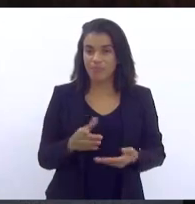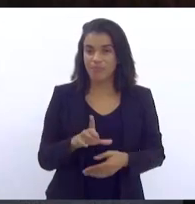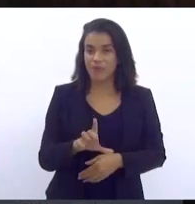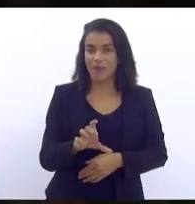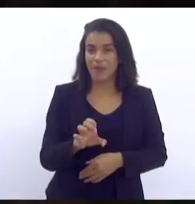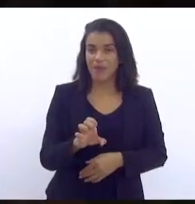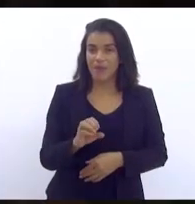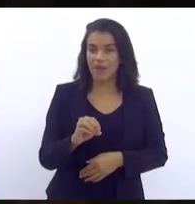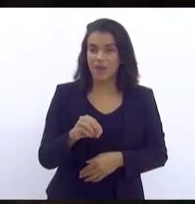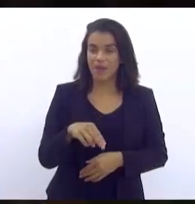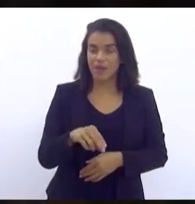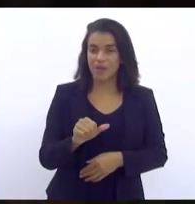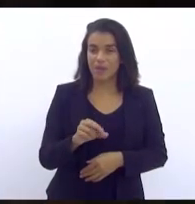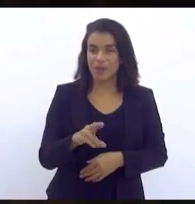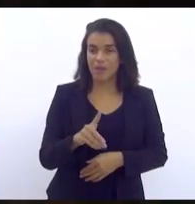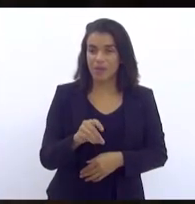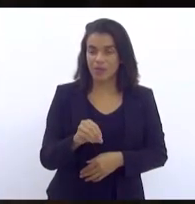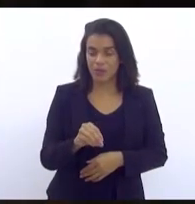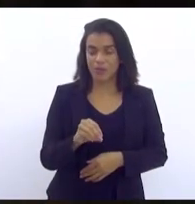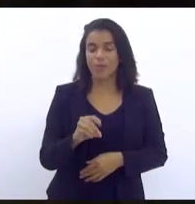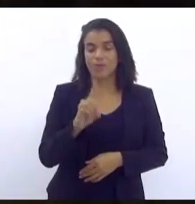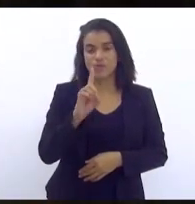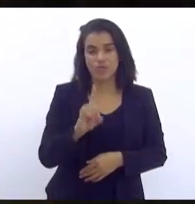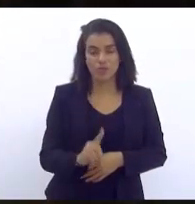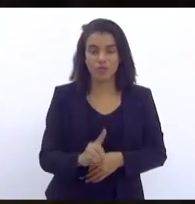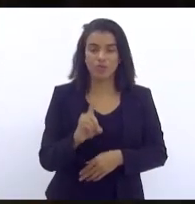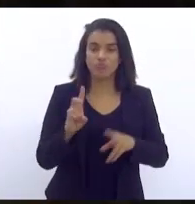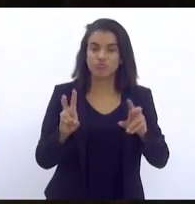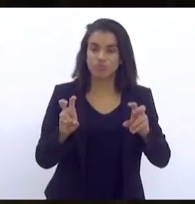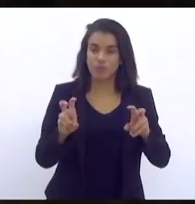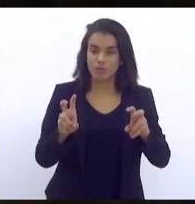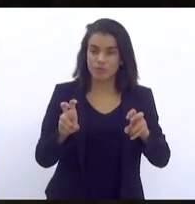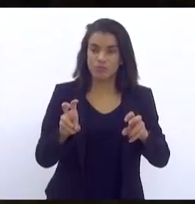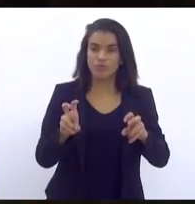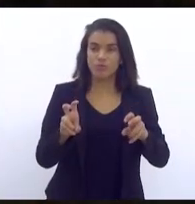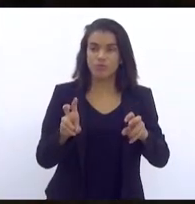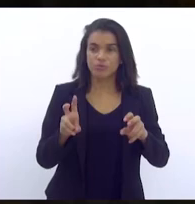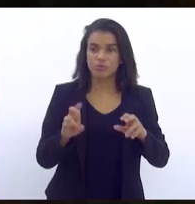Soares o diretor de assuntos institucionais da